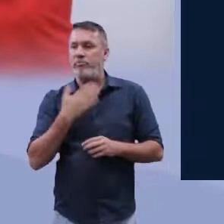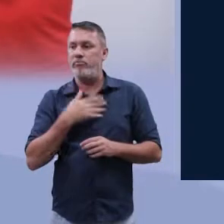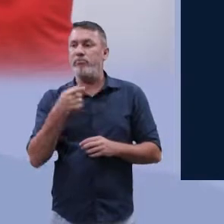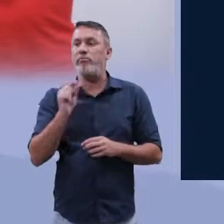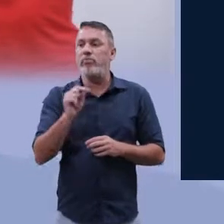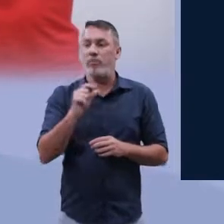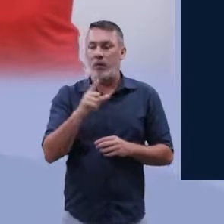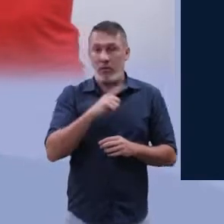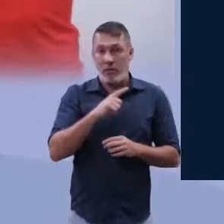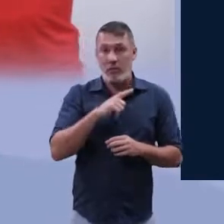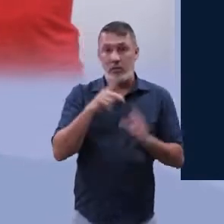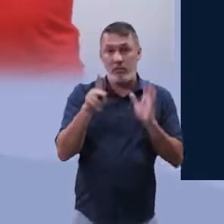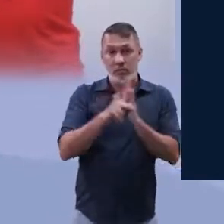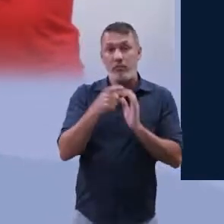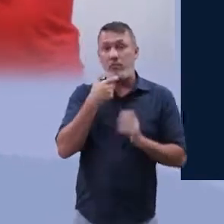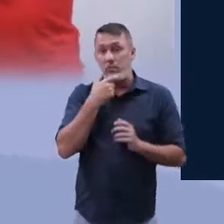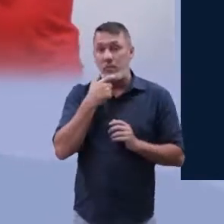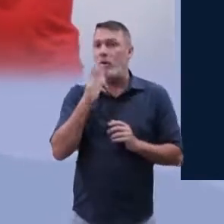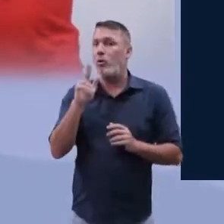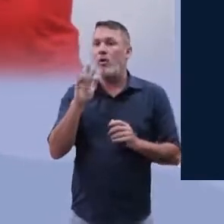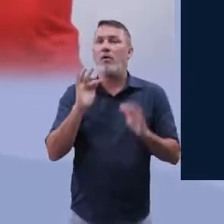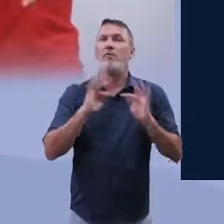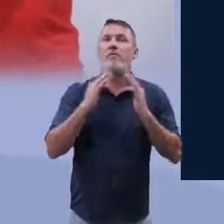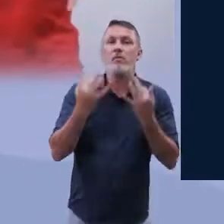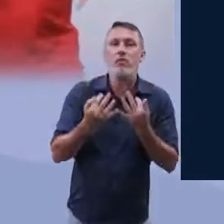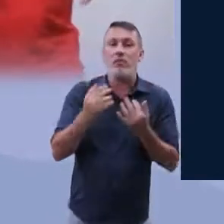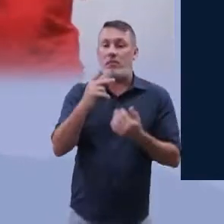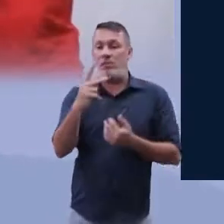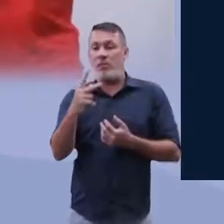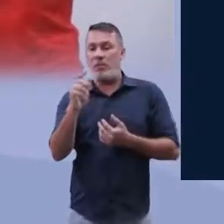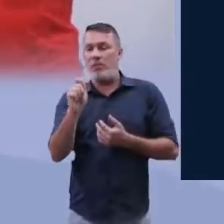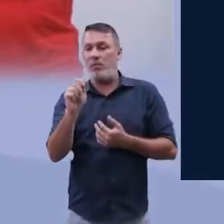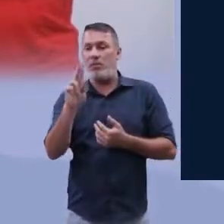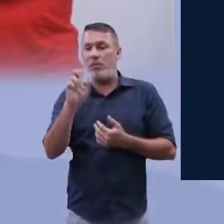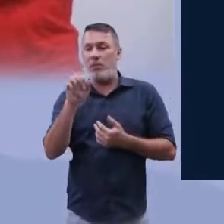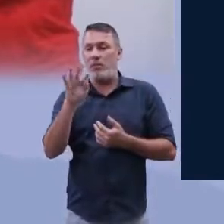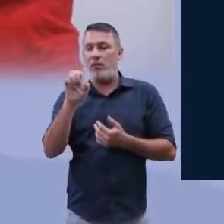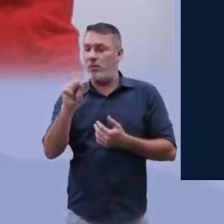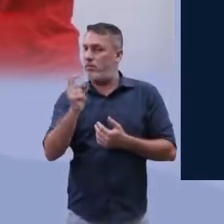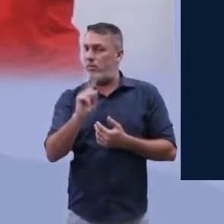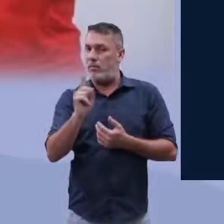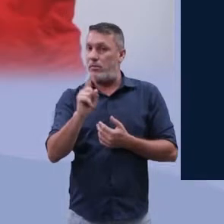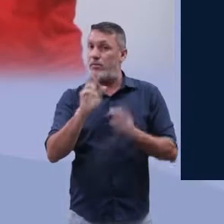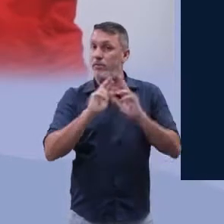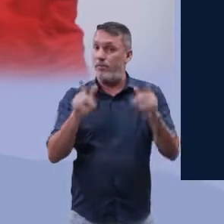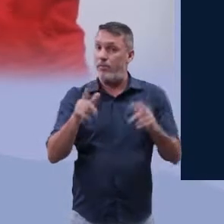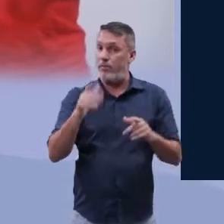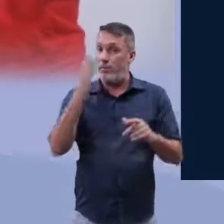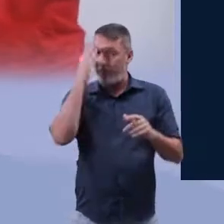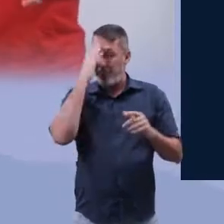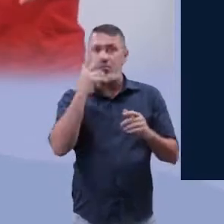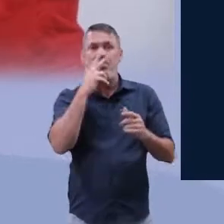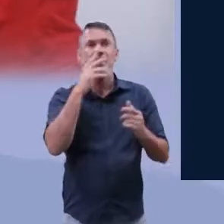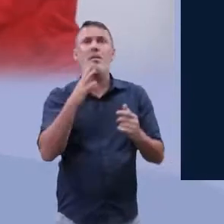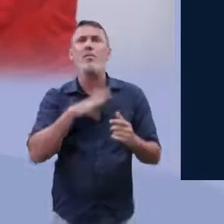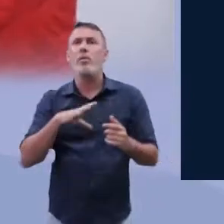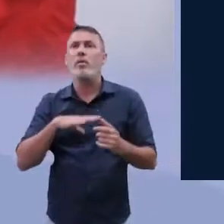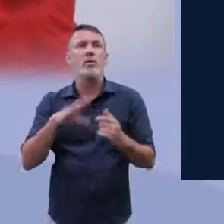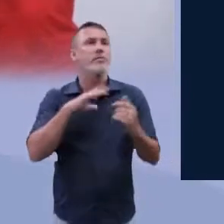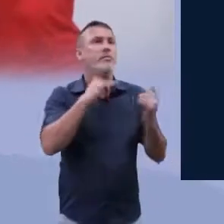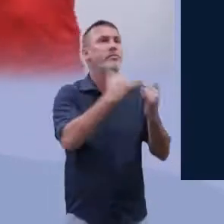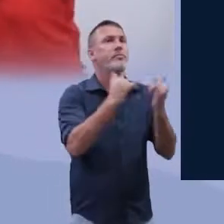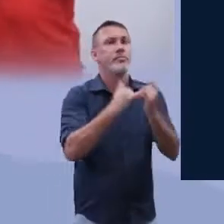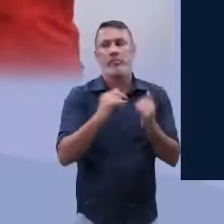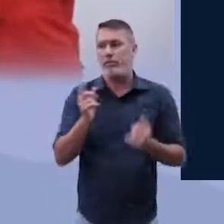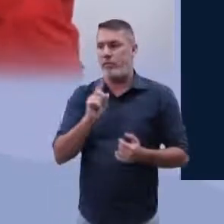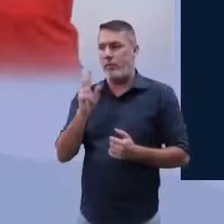lá parents. Parents em inglês não quer dizer nada de parentes, são pais. Parentes em inglês são o quê? Relatives,